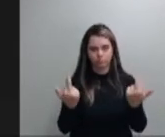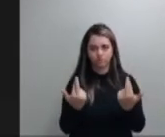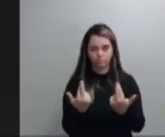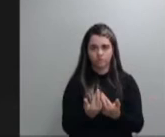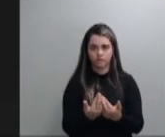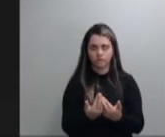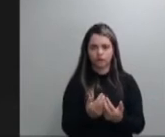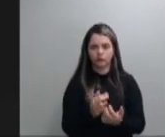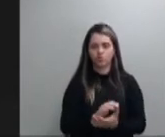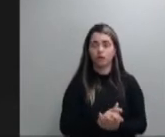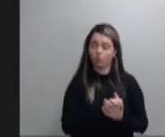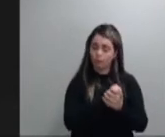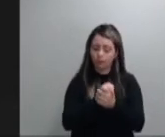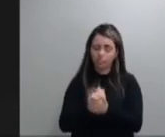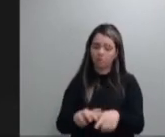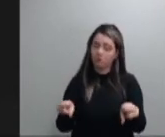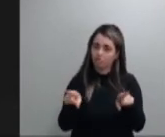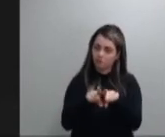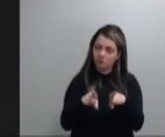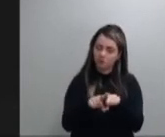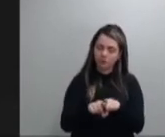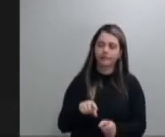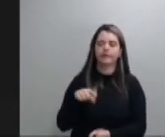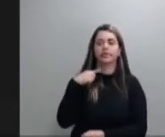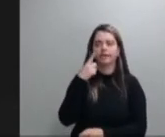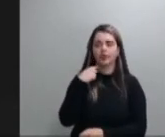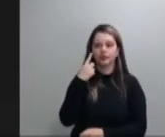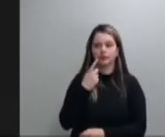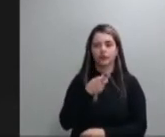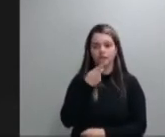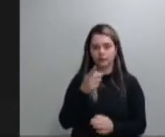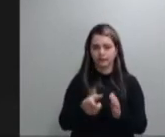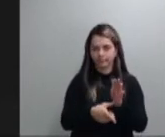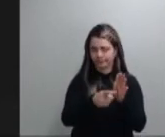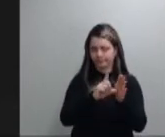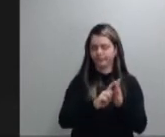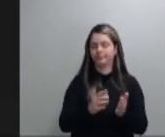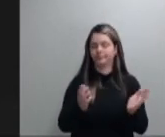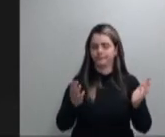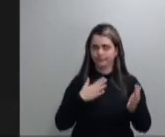de Paula, que nos brindou a todos com uma exímia sustentação oral.